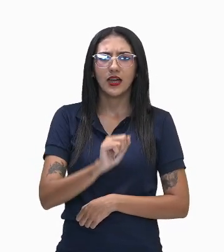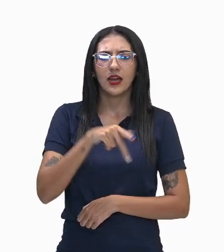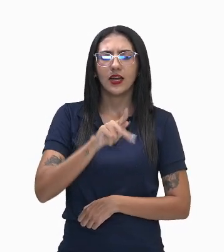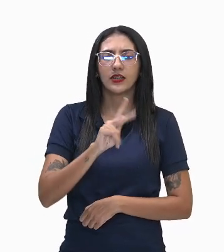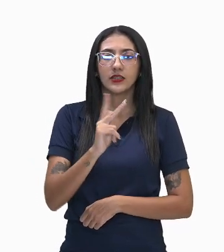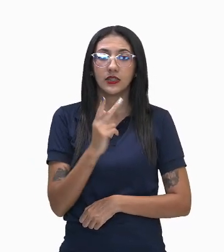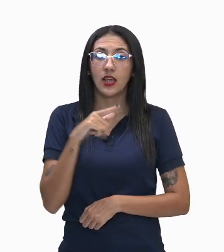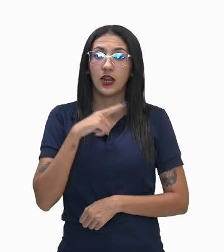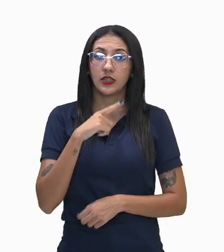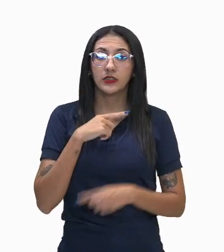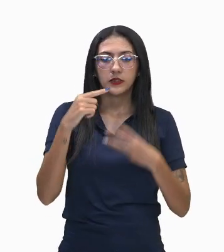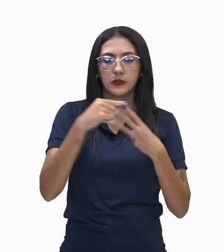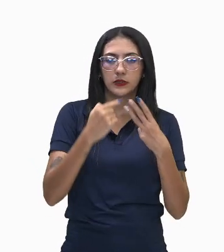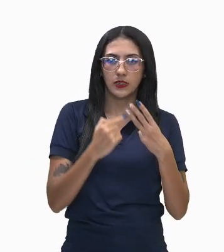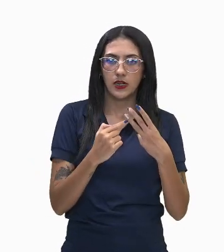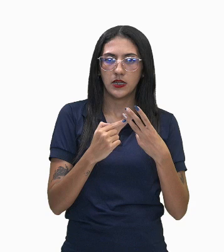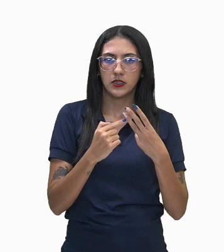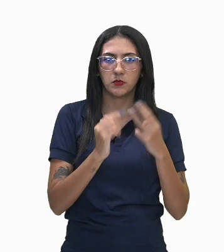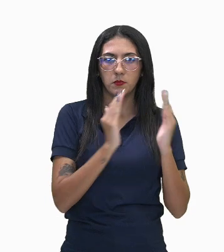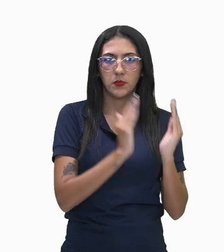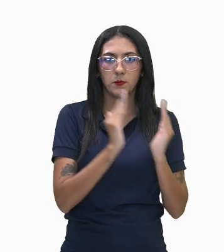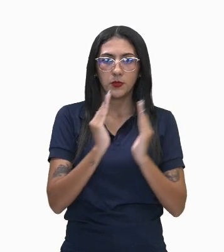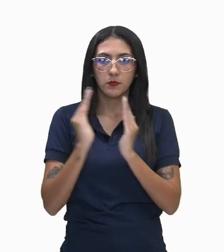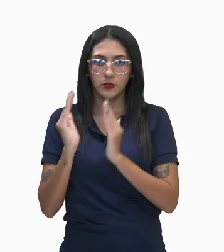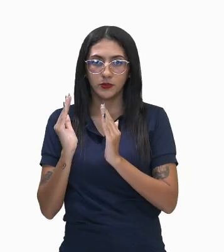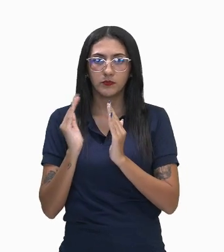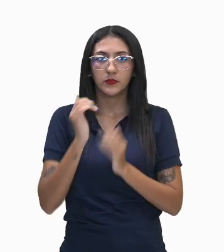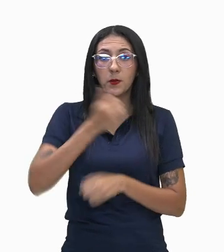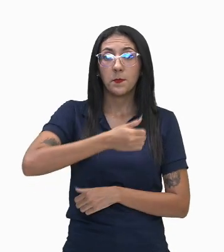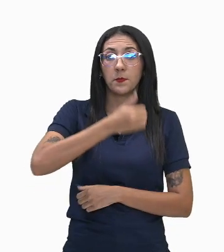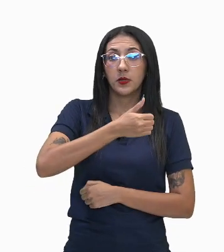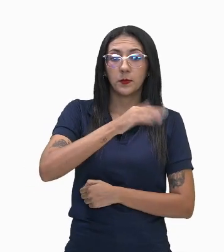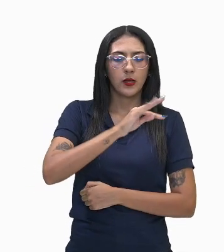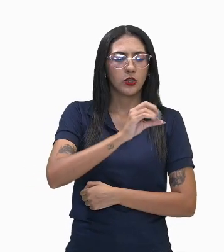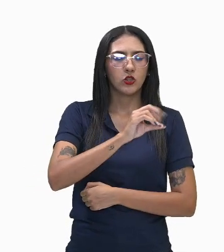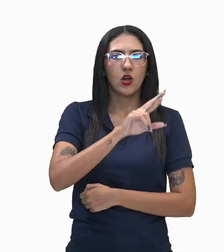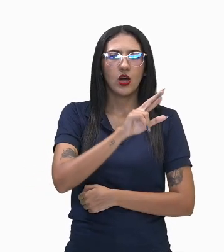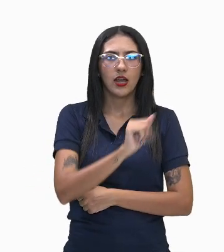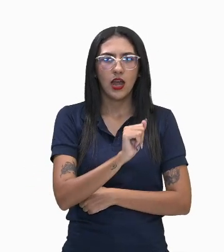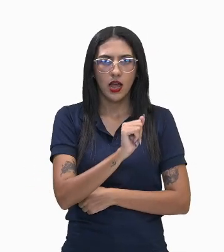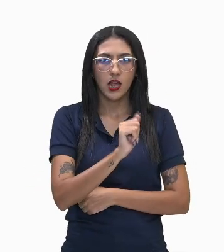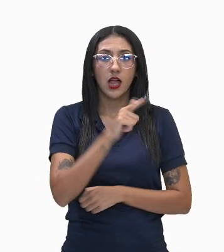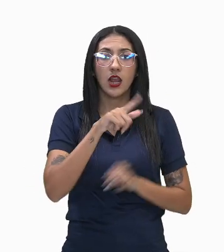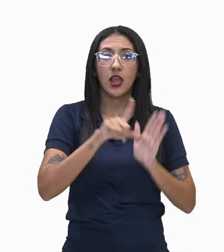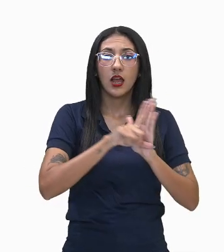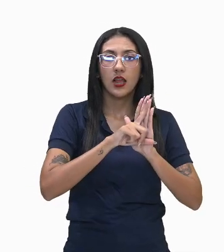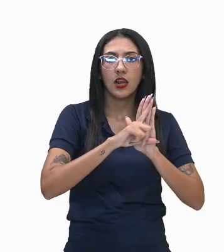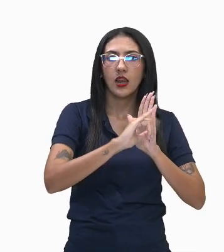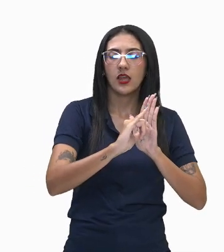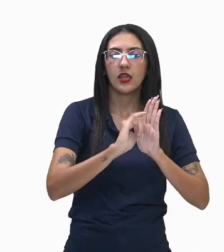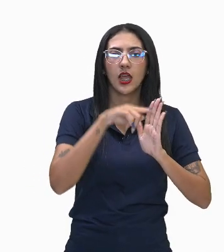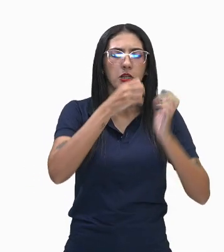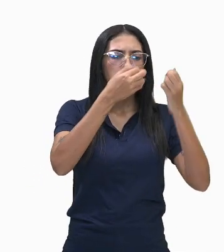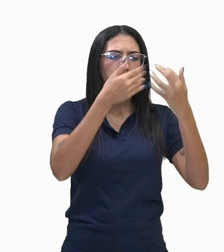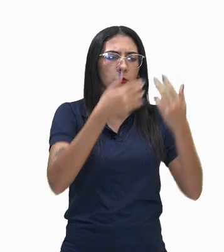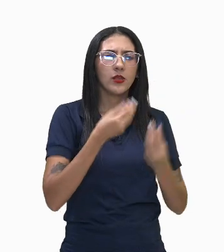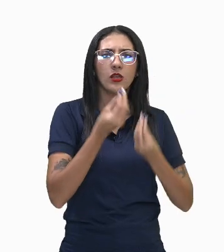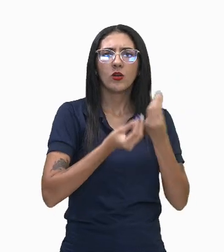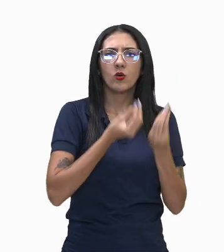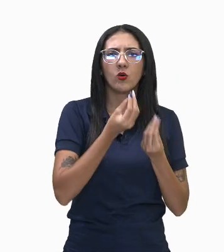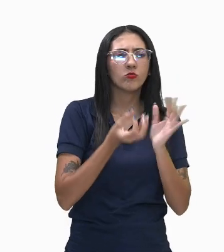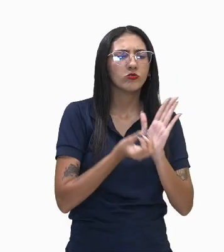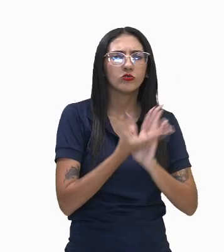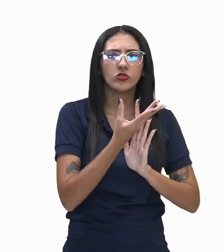três partes. Primeira parte, a Torá, que é a lei, conta a formação do povo judeu e